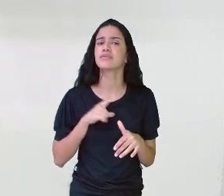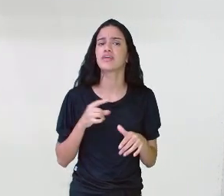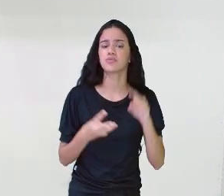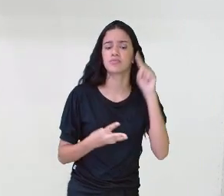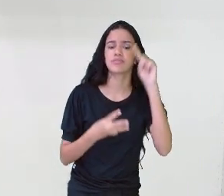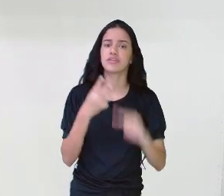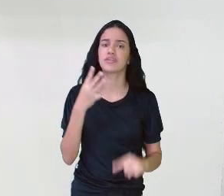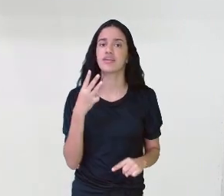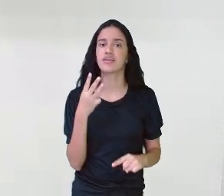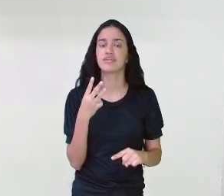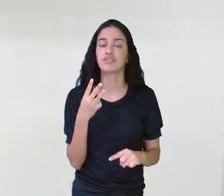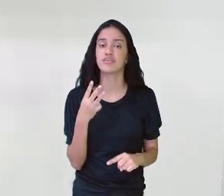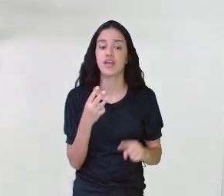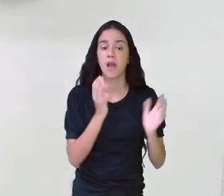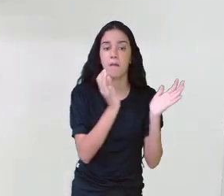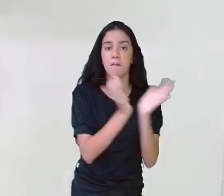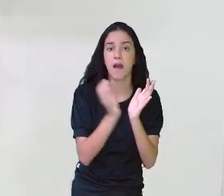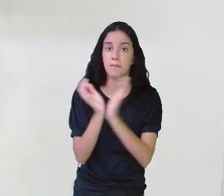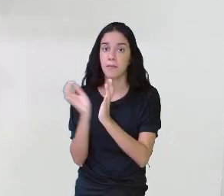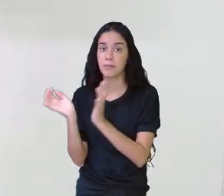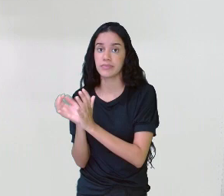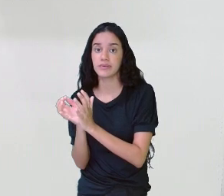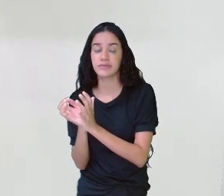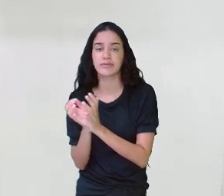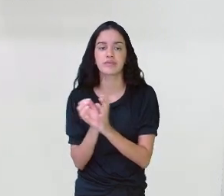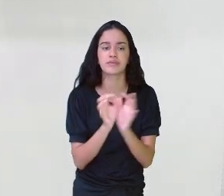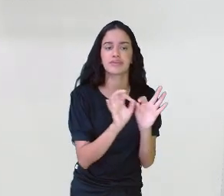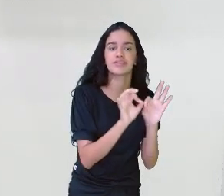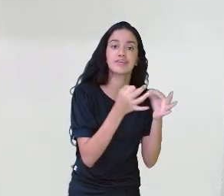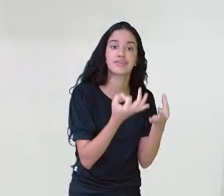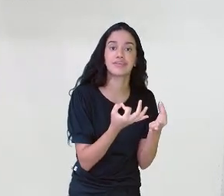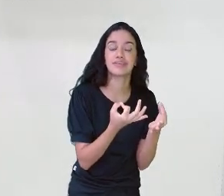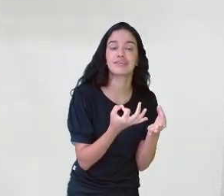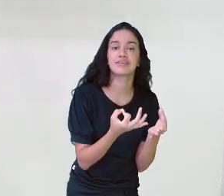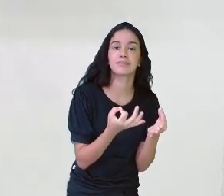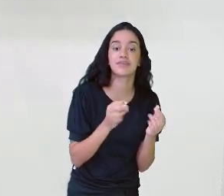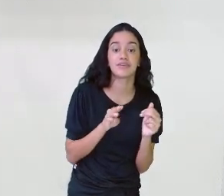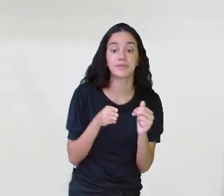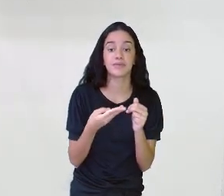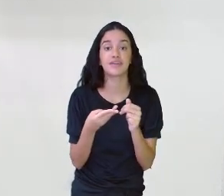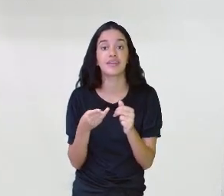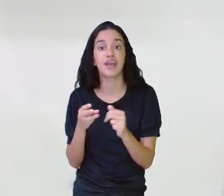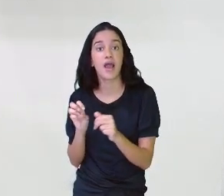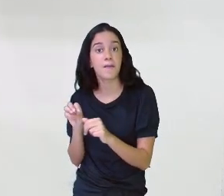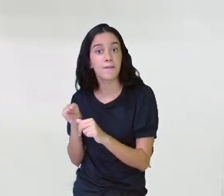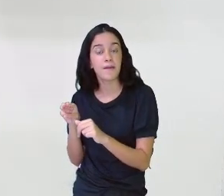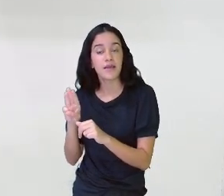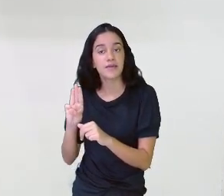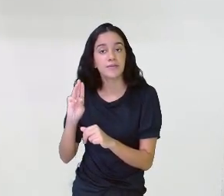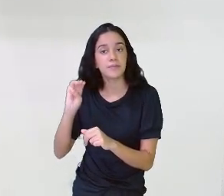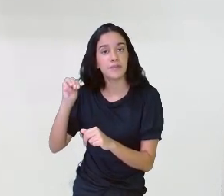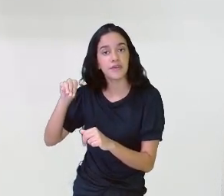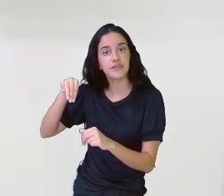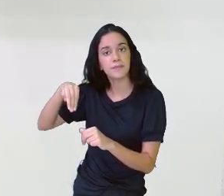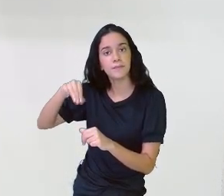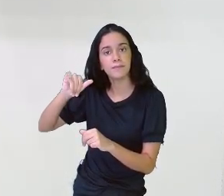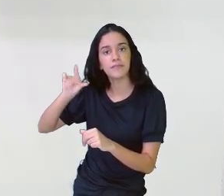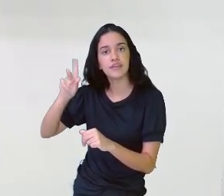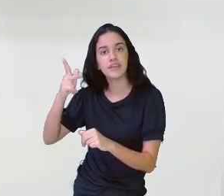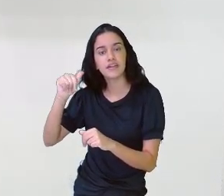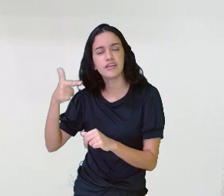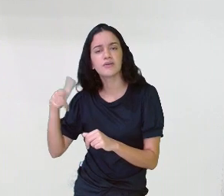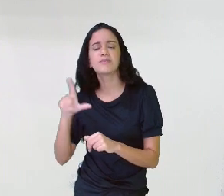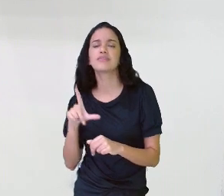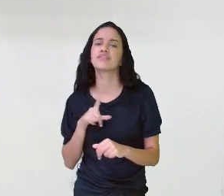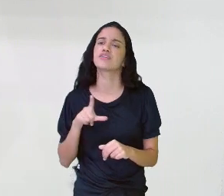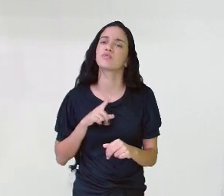3 classes aqui, ó. Unidade simples, milhar e milhão, certo? Tem como continuar?